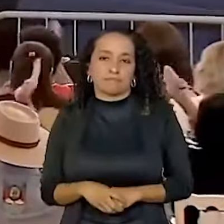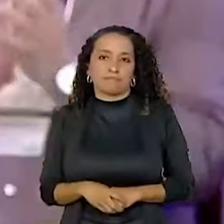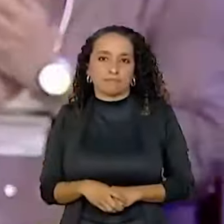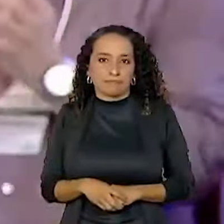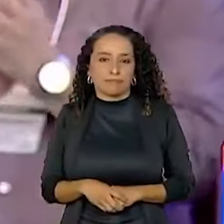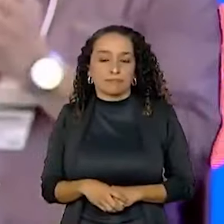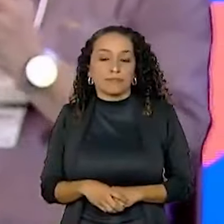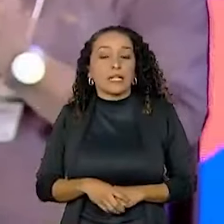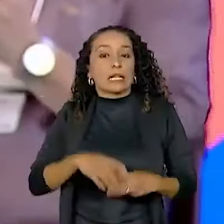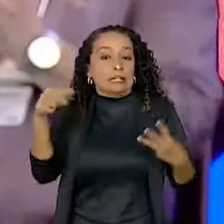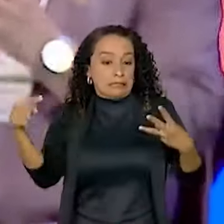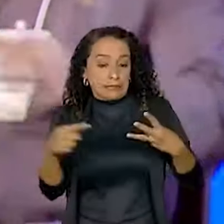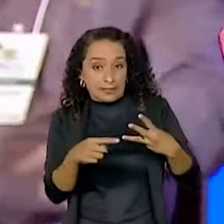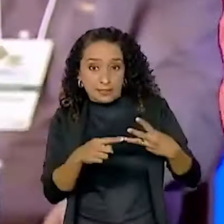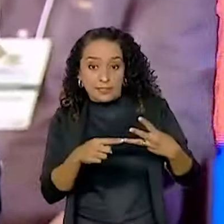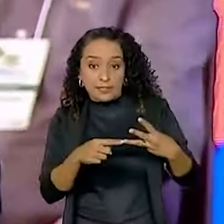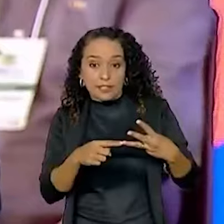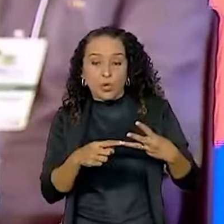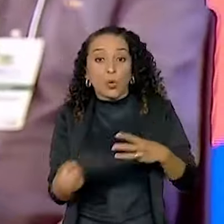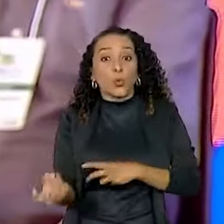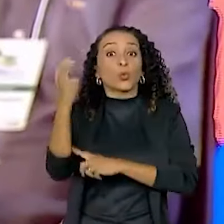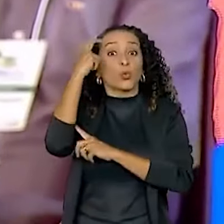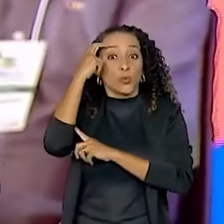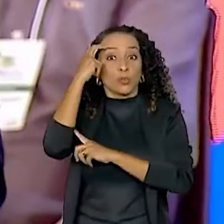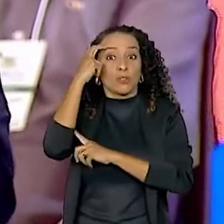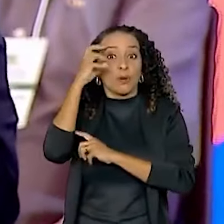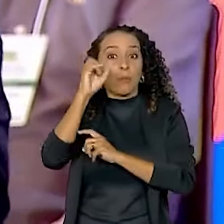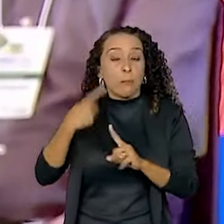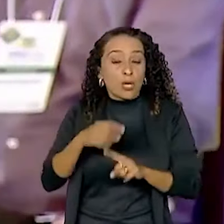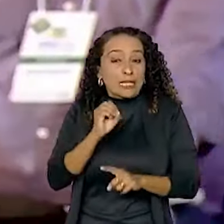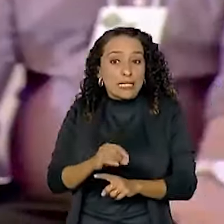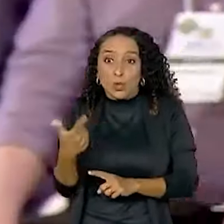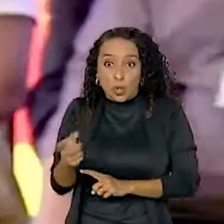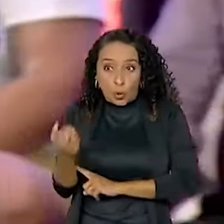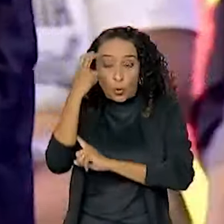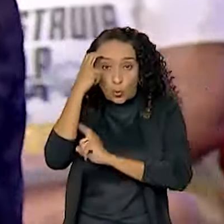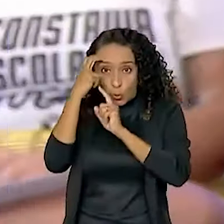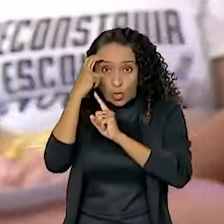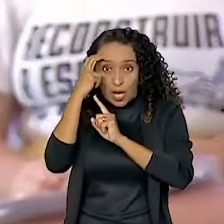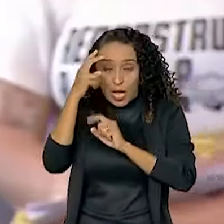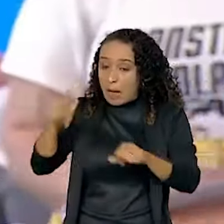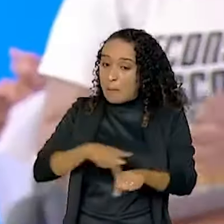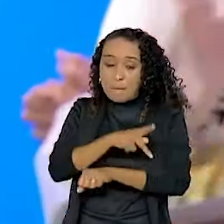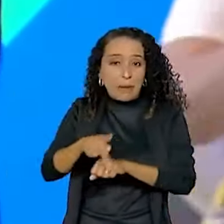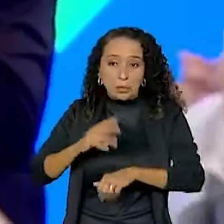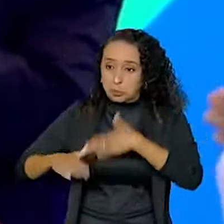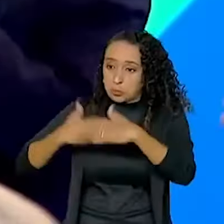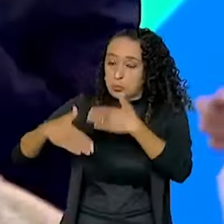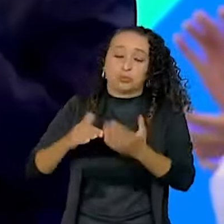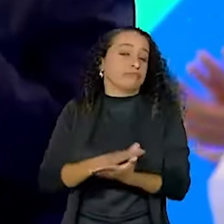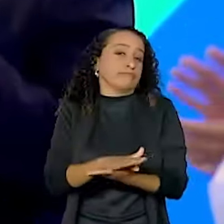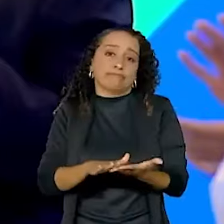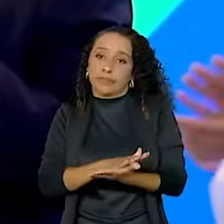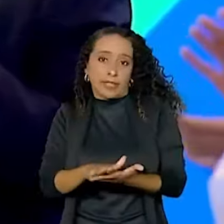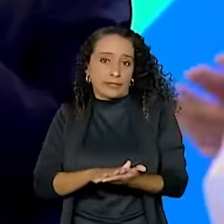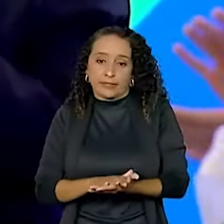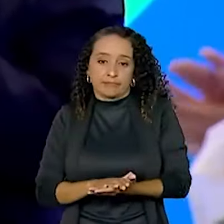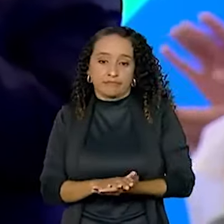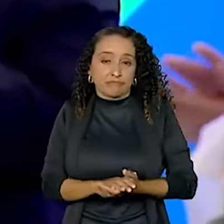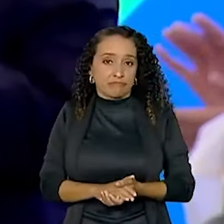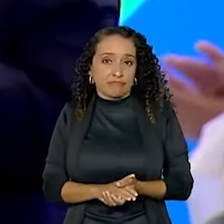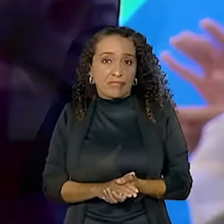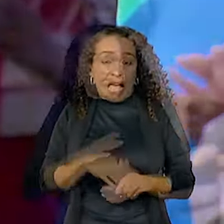E em terceiro lugar, cultura, porque sem cultura nenhum país também vai a lugar nenhum. Esse país não tinha nem